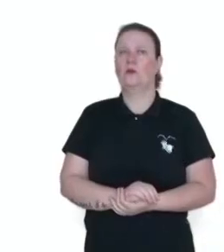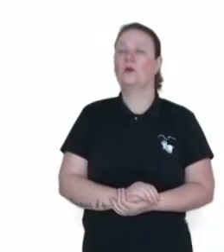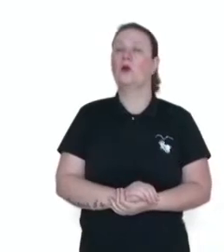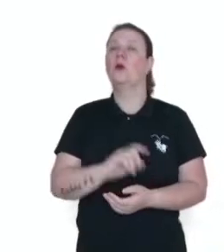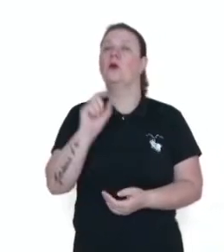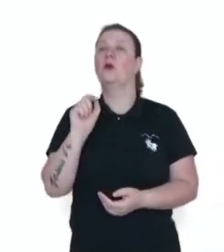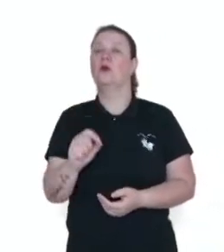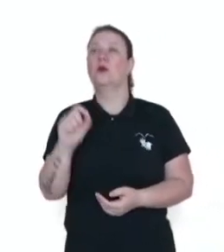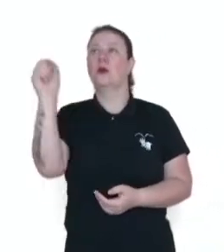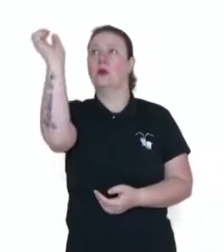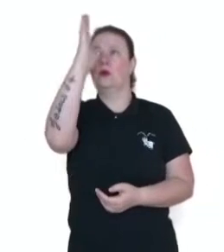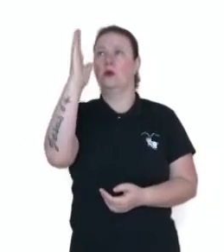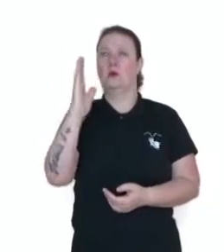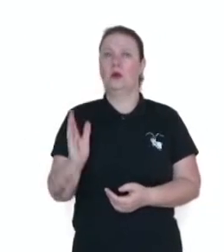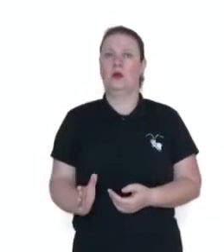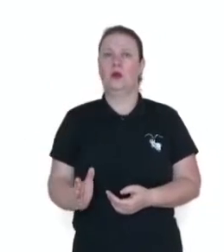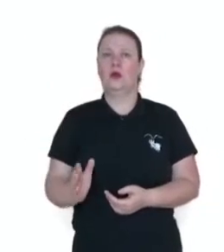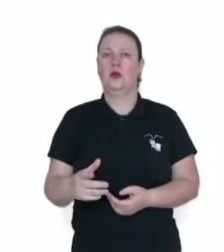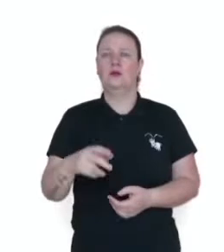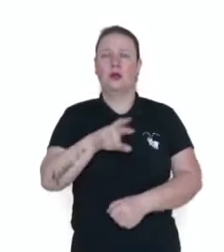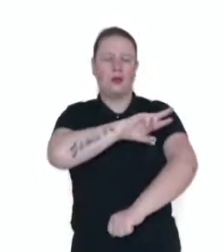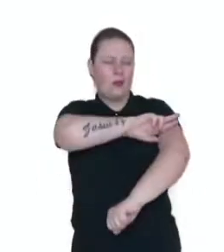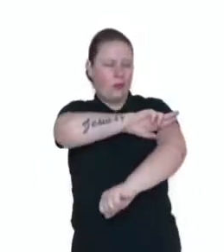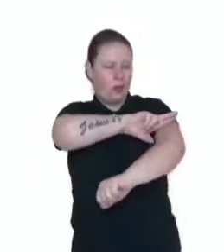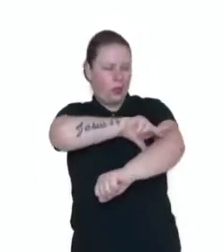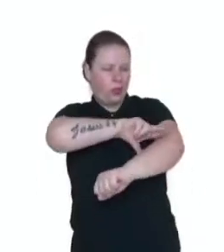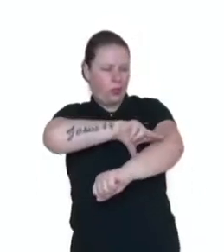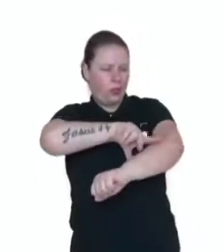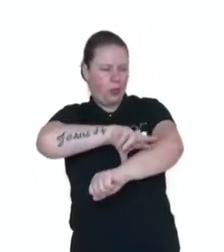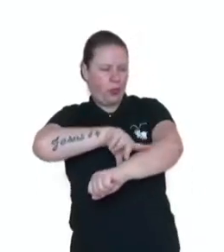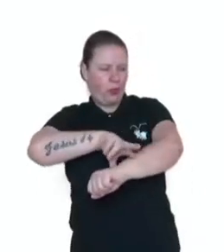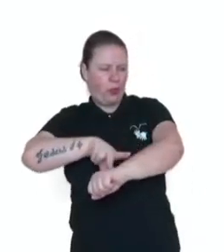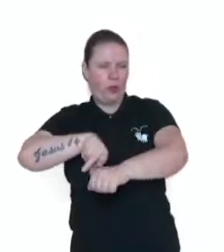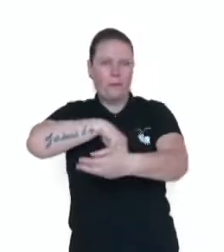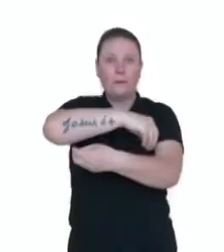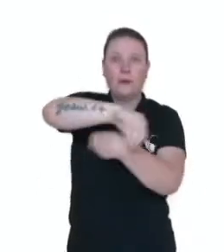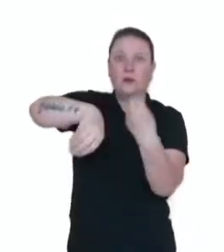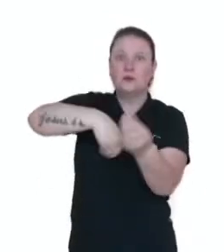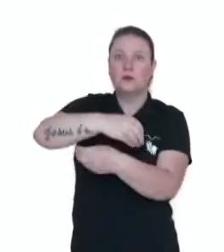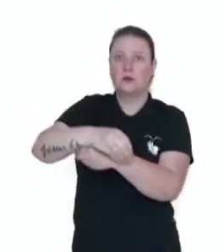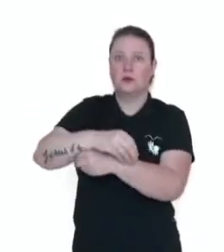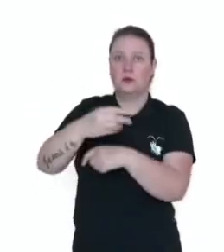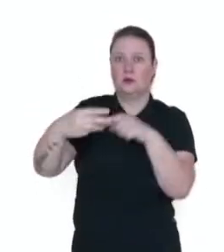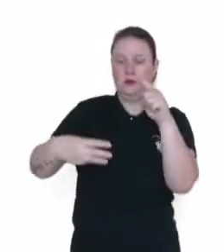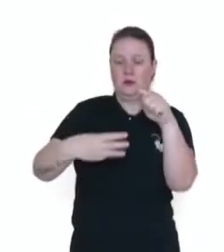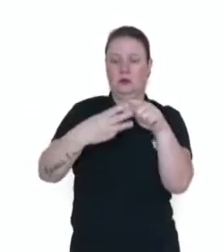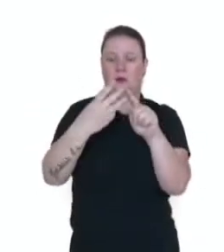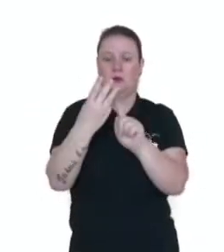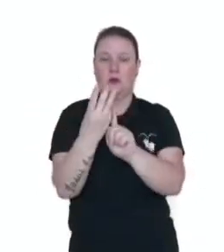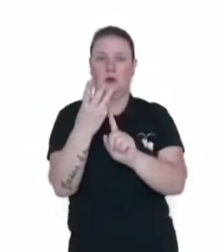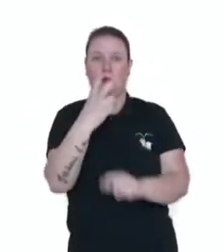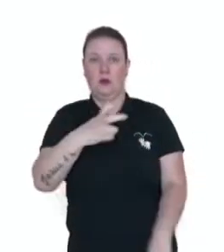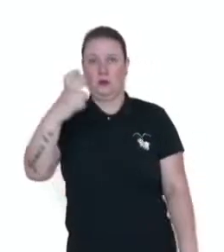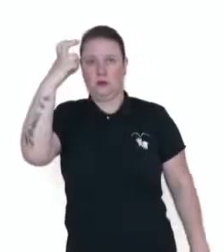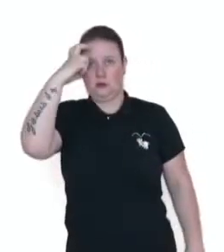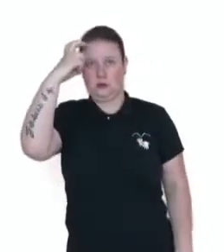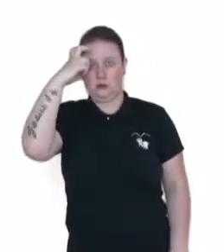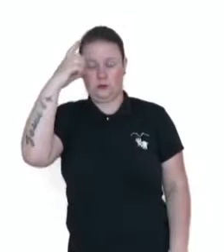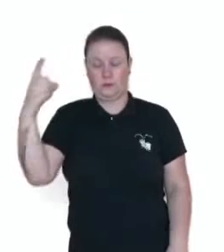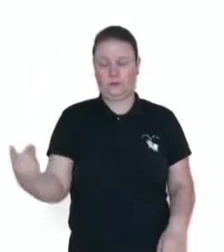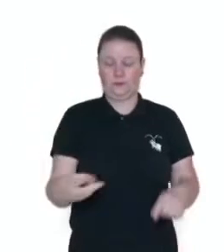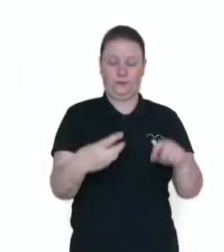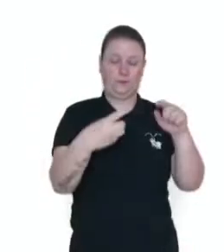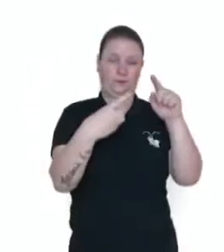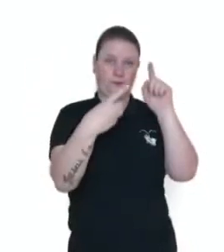da miscigenação, a partir da confluência de três culturas. A cultura indígena,